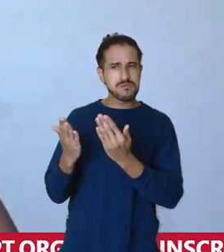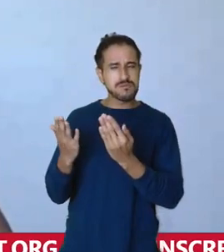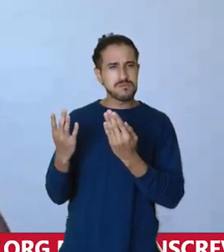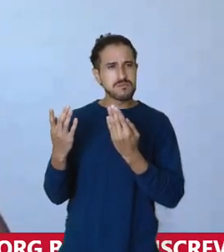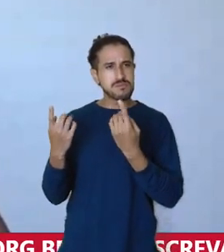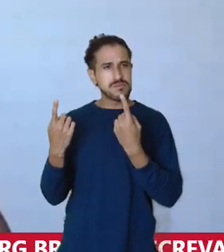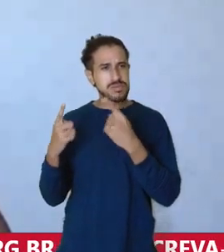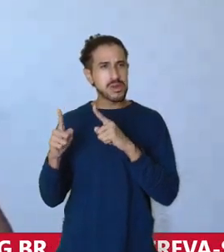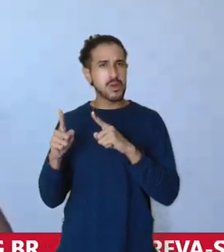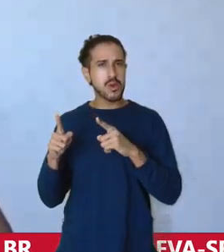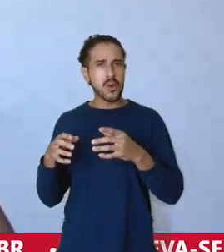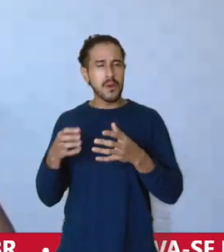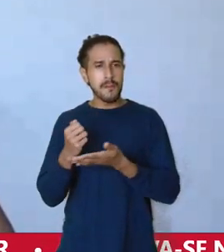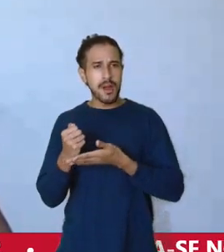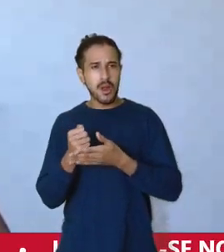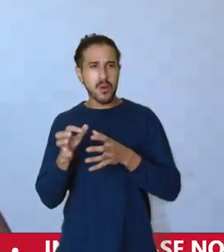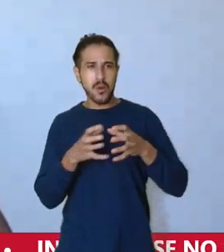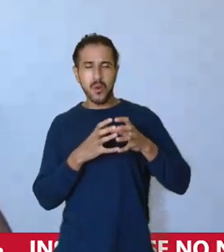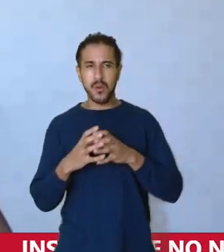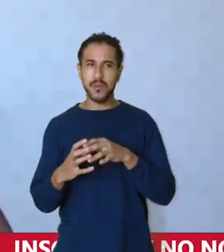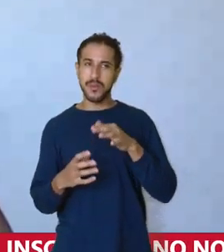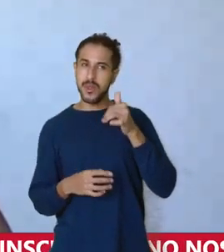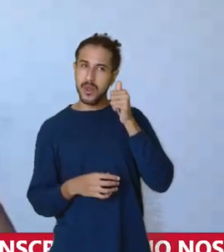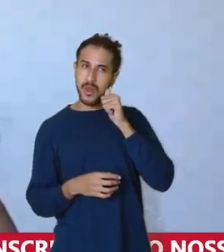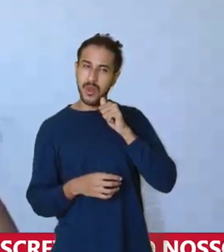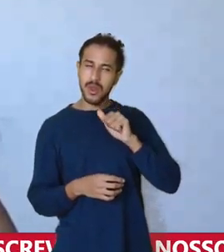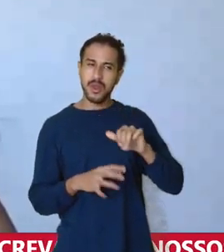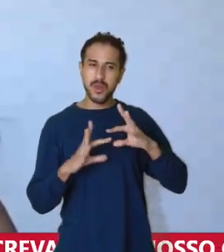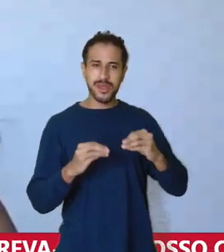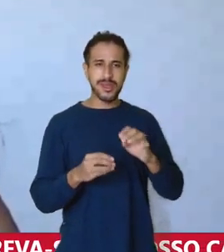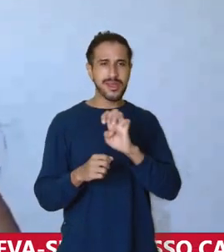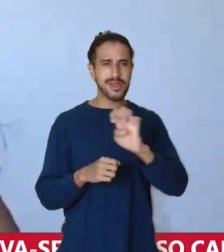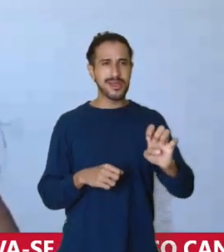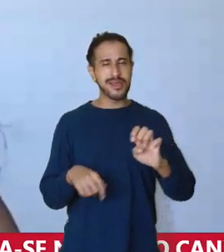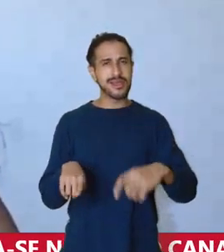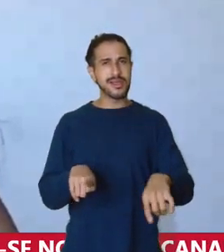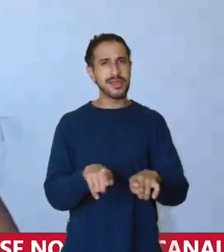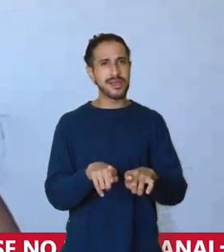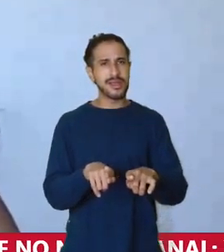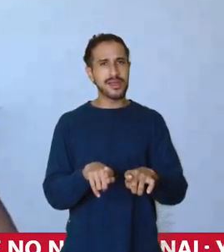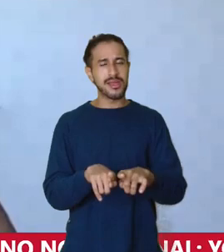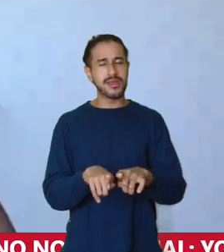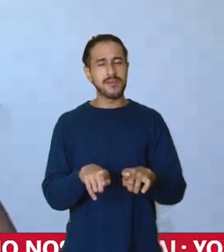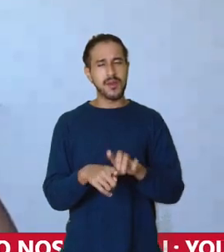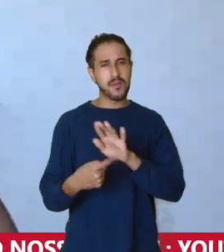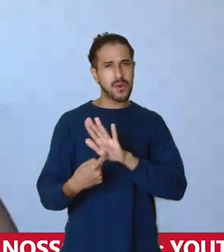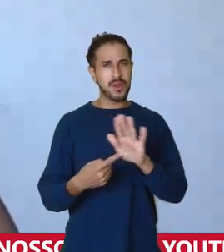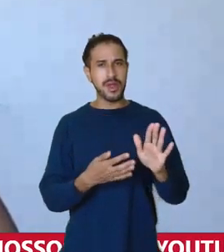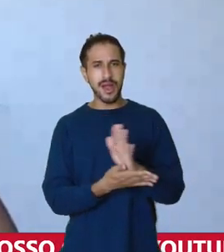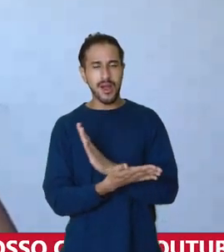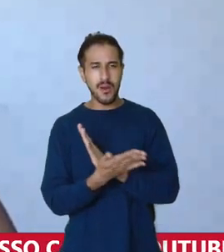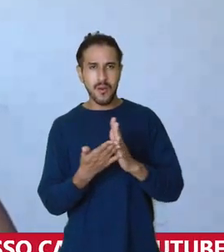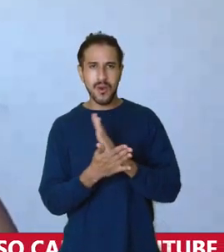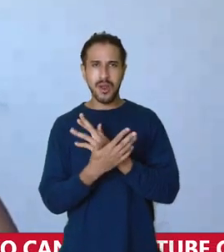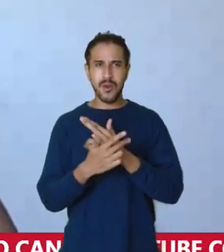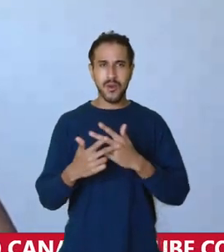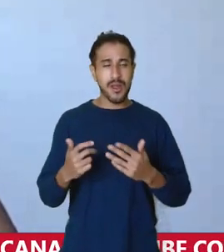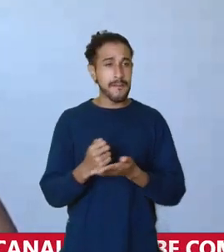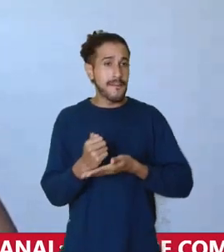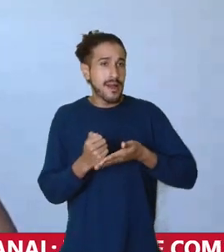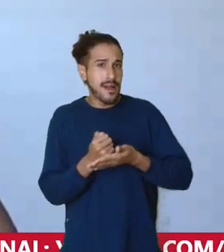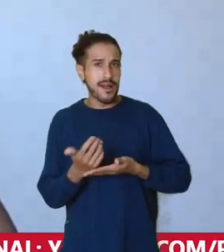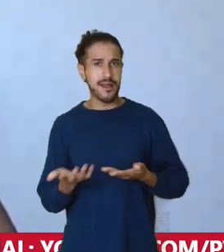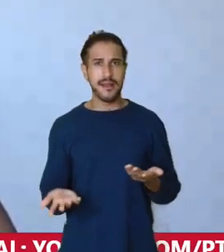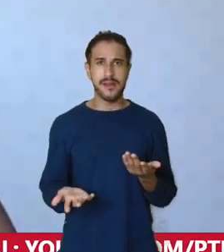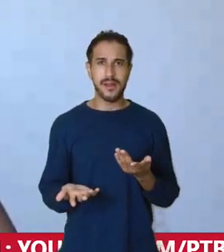uma organização do feminismo, das esquerdas como um todo, e também de expor algumas das questões muito